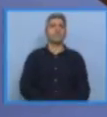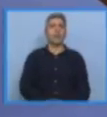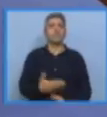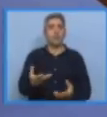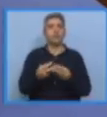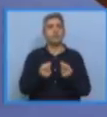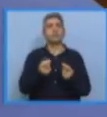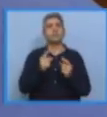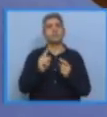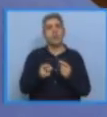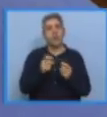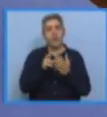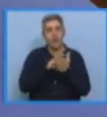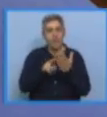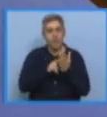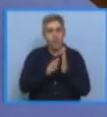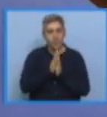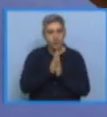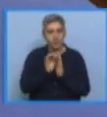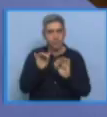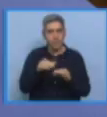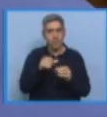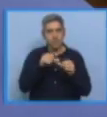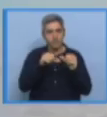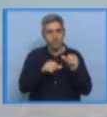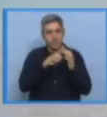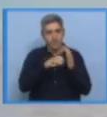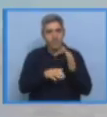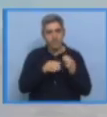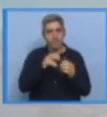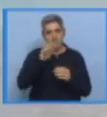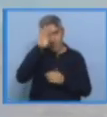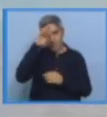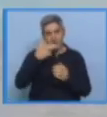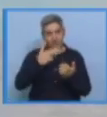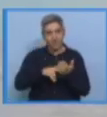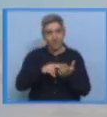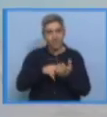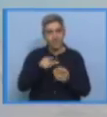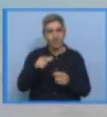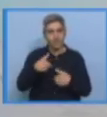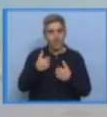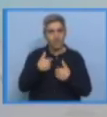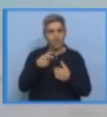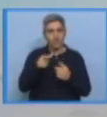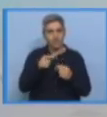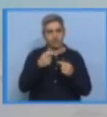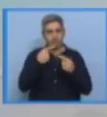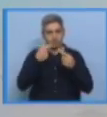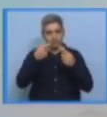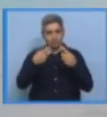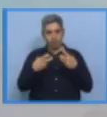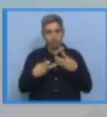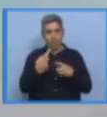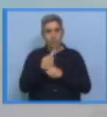solução também passa por ler a oração do final da mensagem do Papa, não é? É verdade. Em que ele elenca